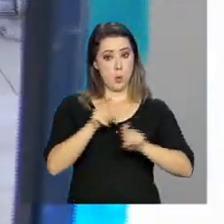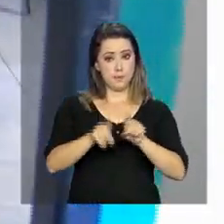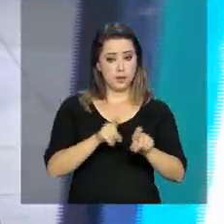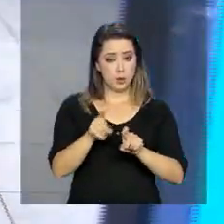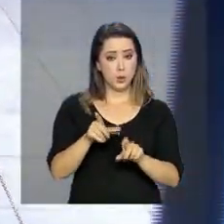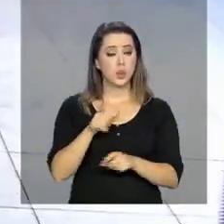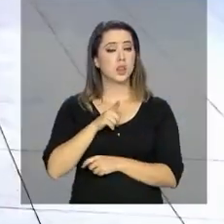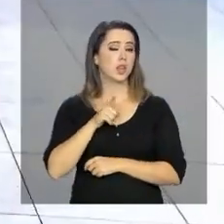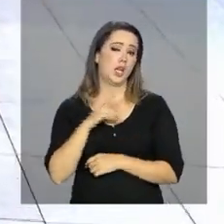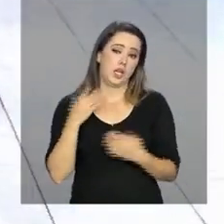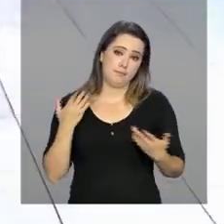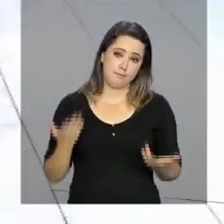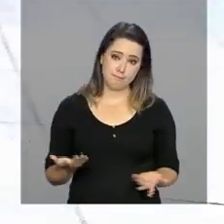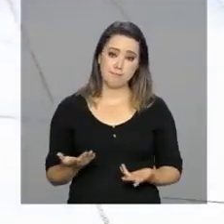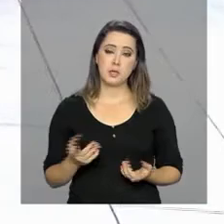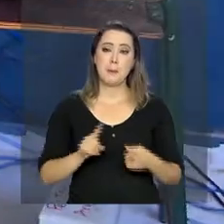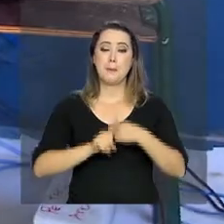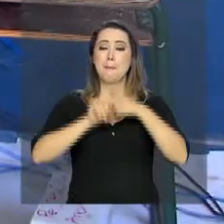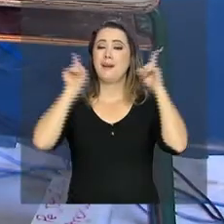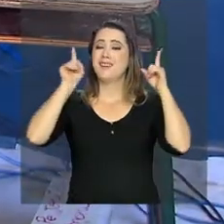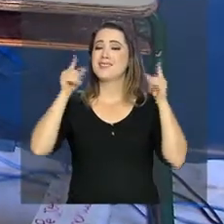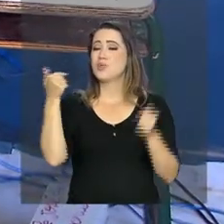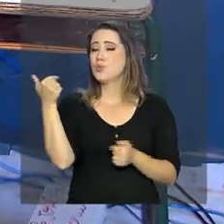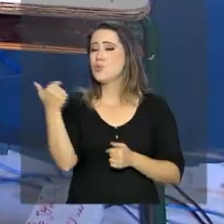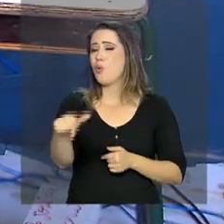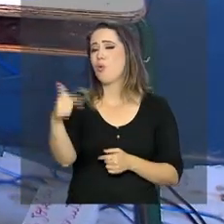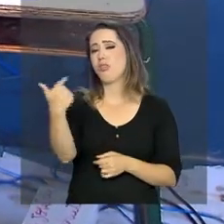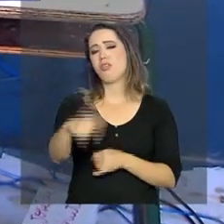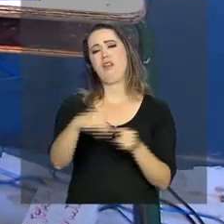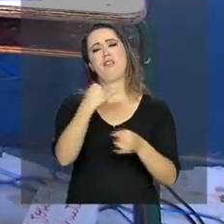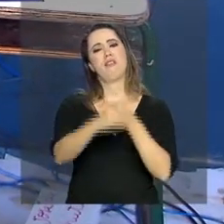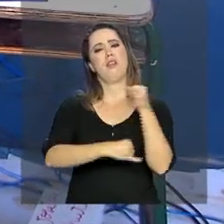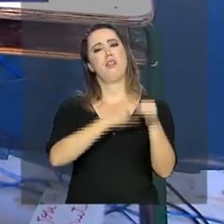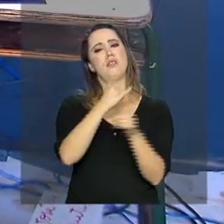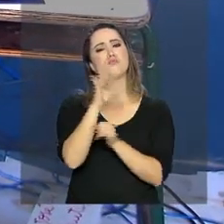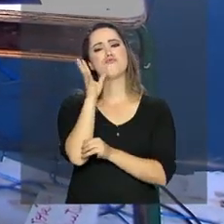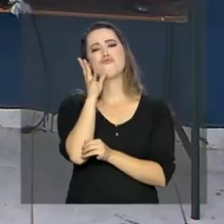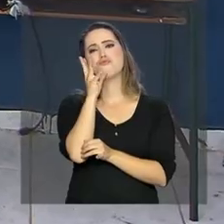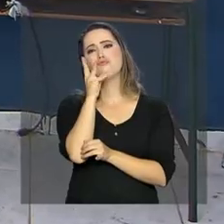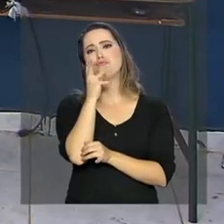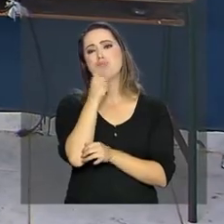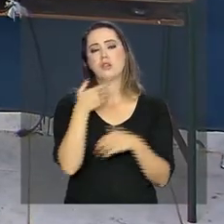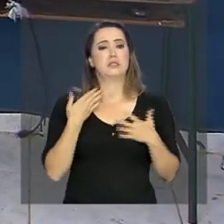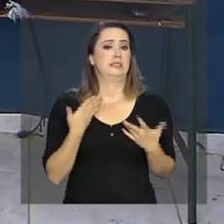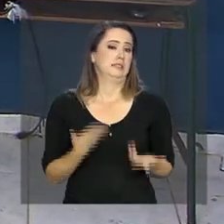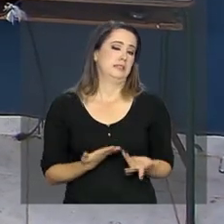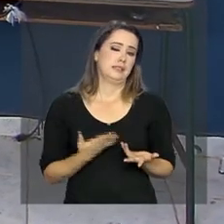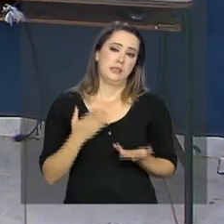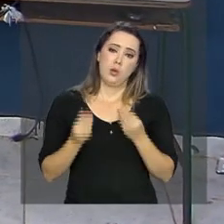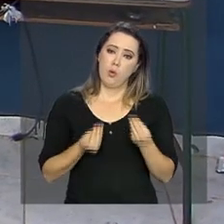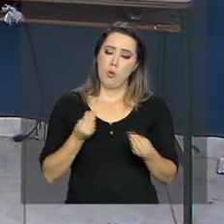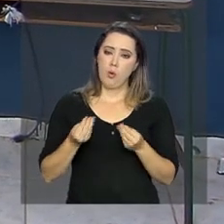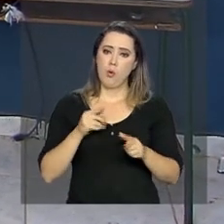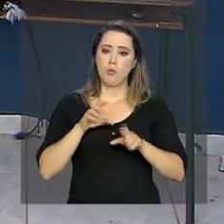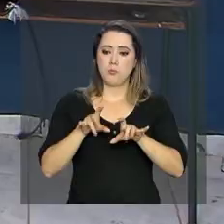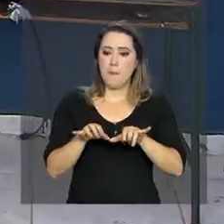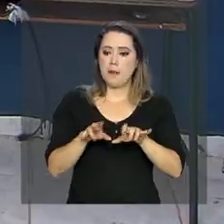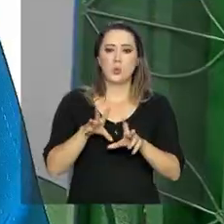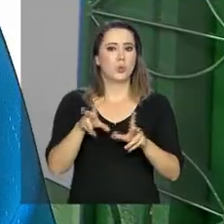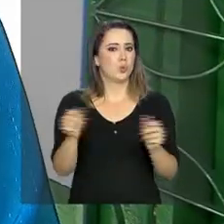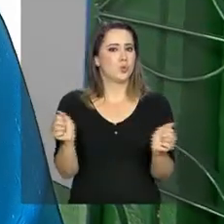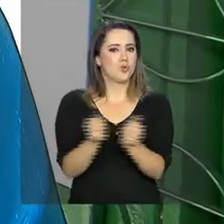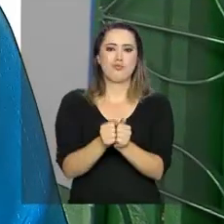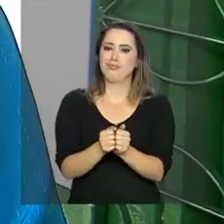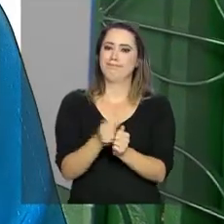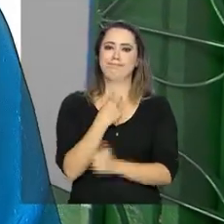municipal casimiro de abreu até tem mas a conexão lenta com a internet impede que todos funciona ao mesmo tempo